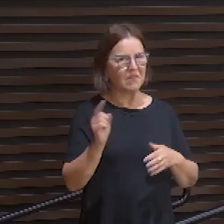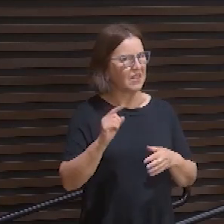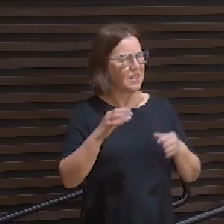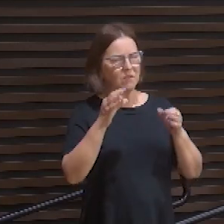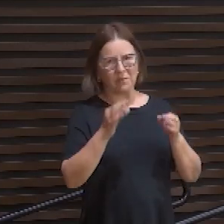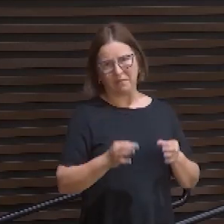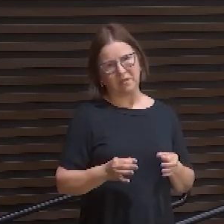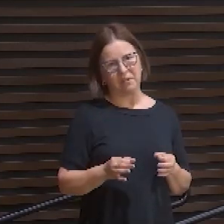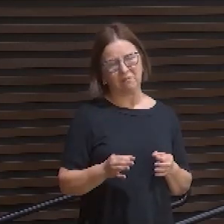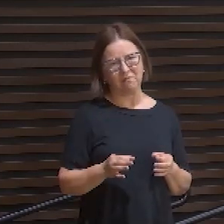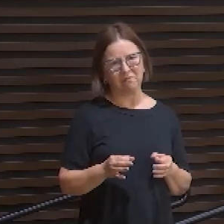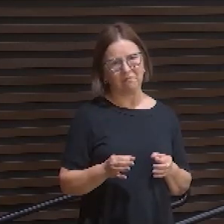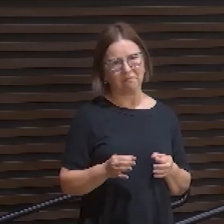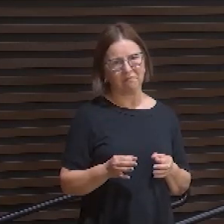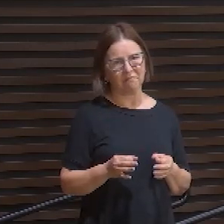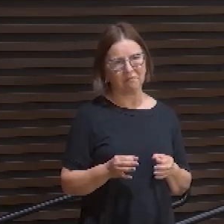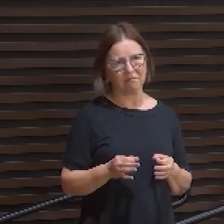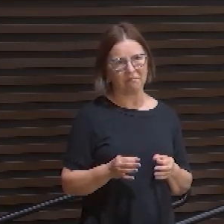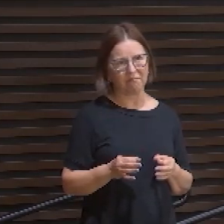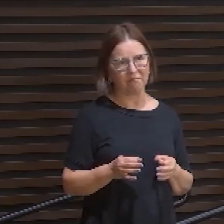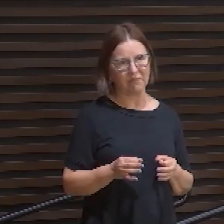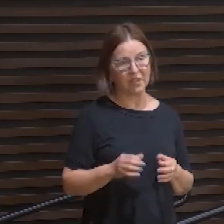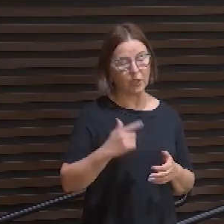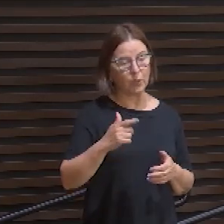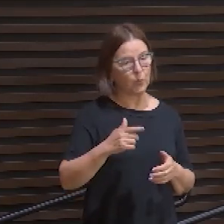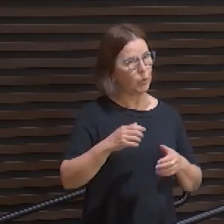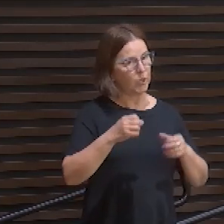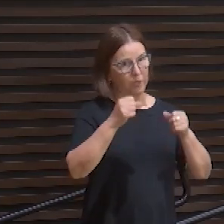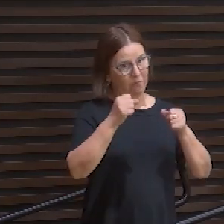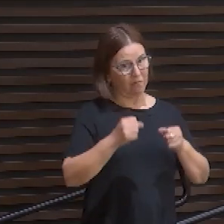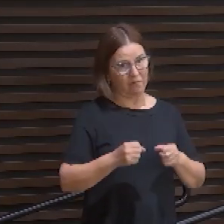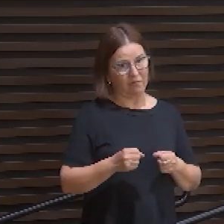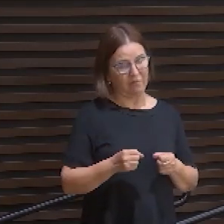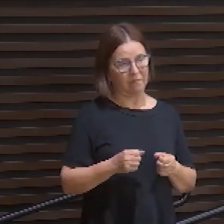imperfeitos e ineficazes.